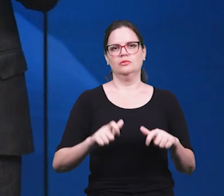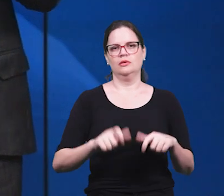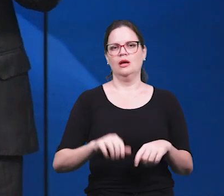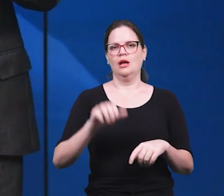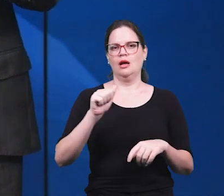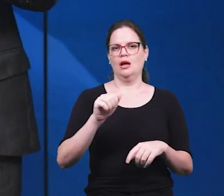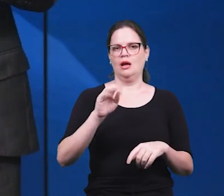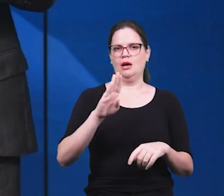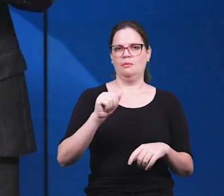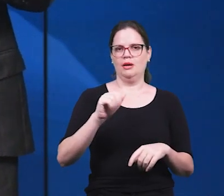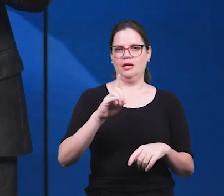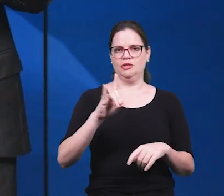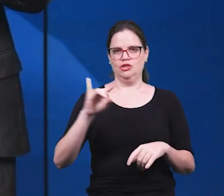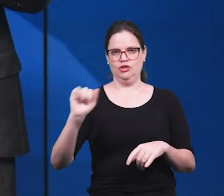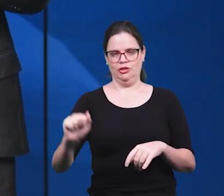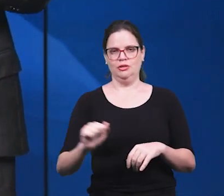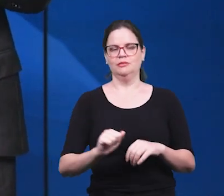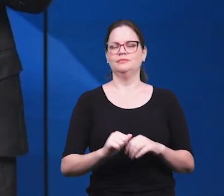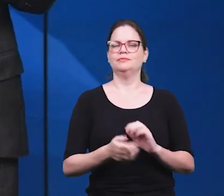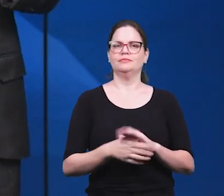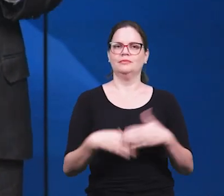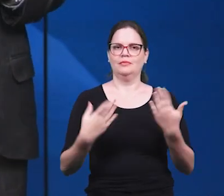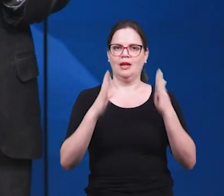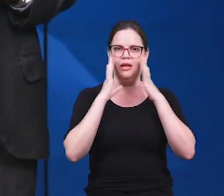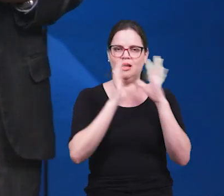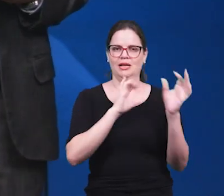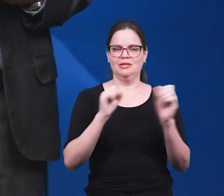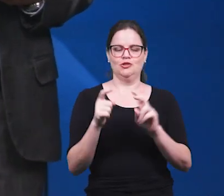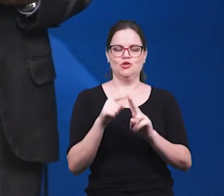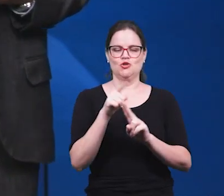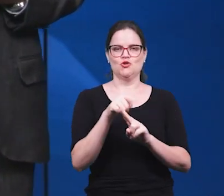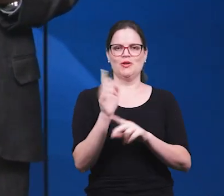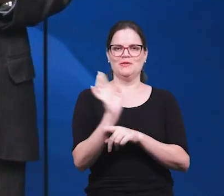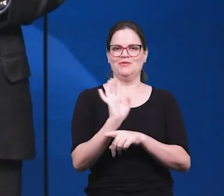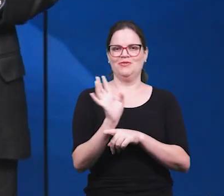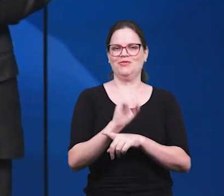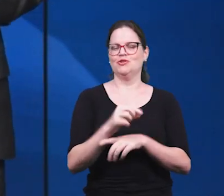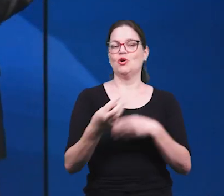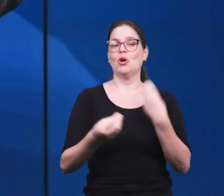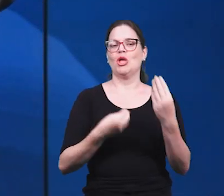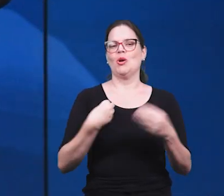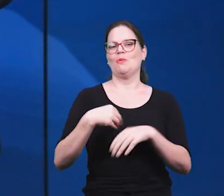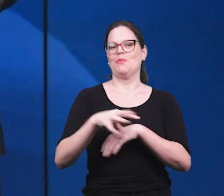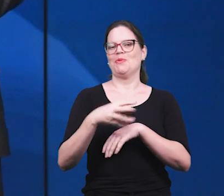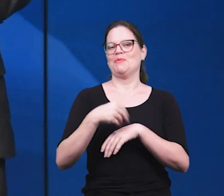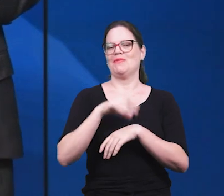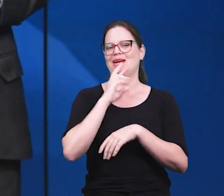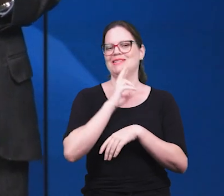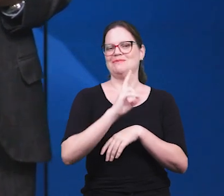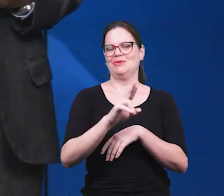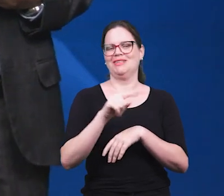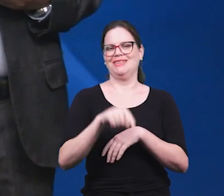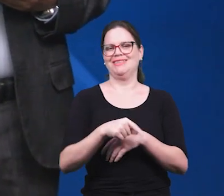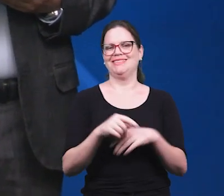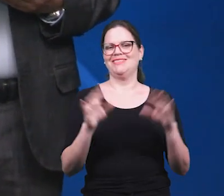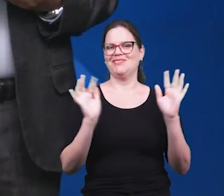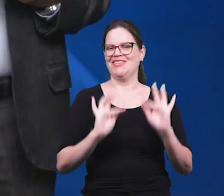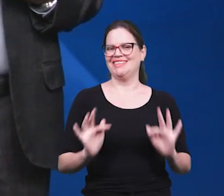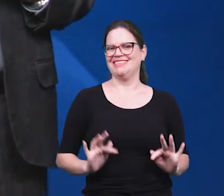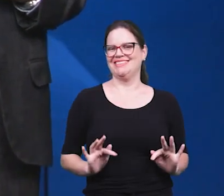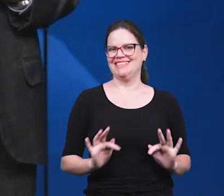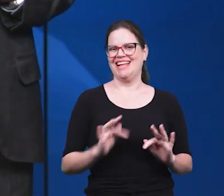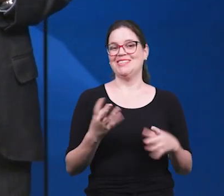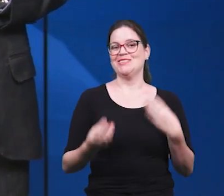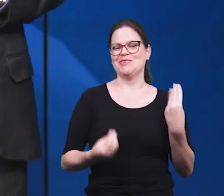dos Dourados, no estado de Minas Gerais. Vamos ver então o que esses dois bebês têm para transmitir para nós hoje aqui, com muita